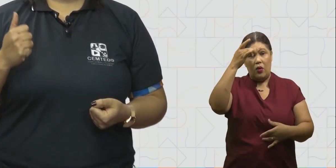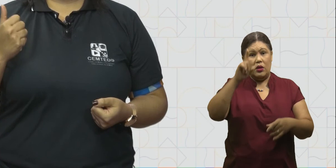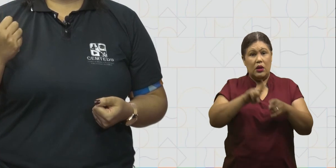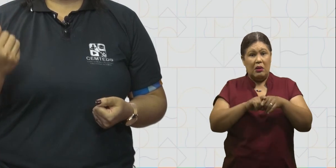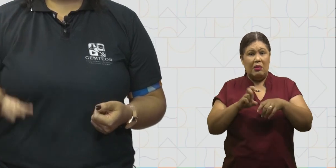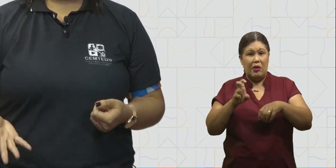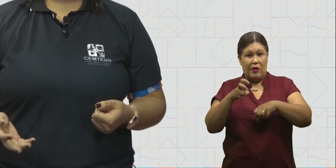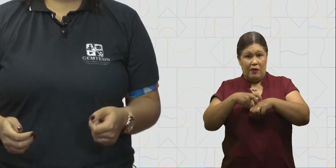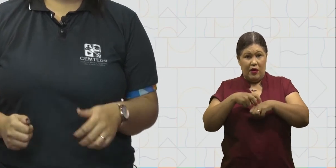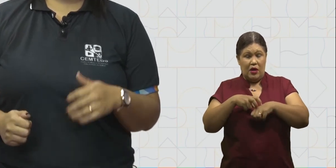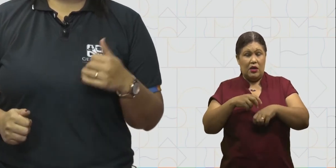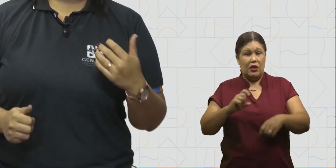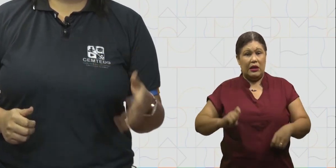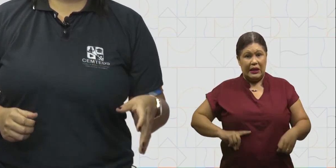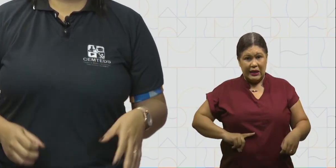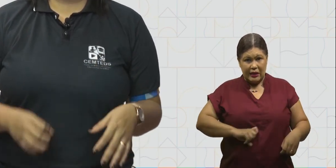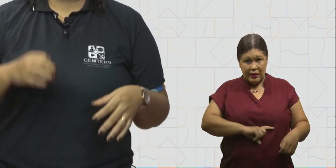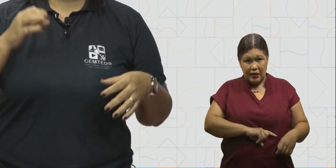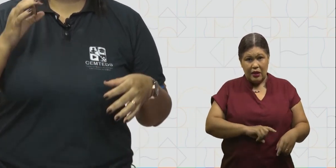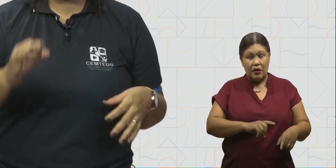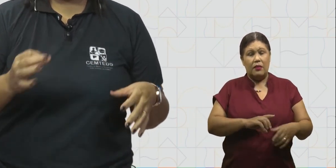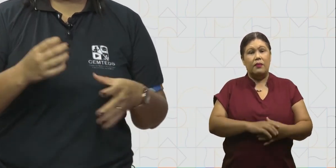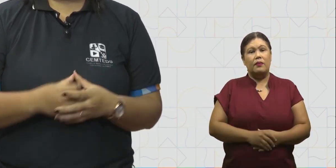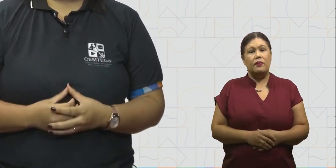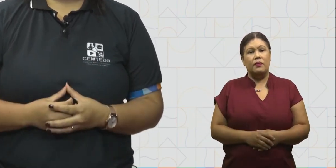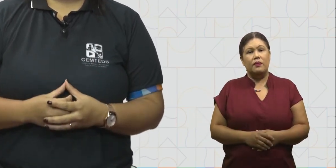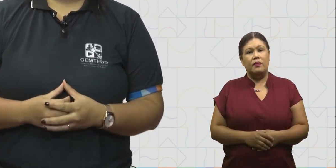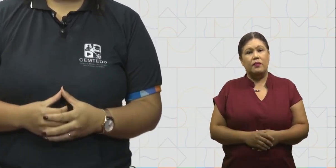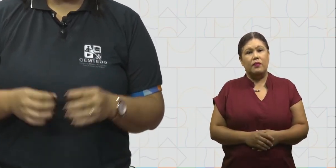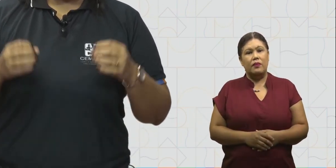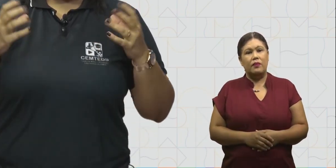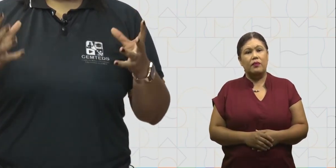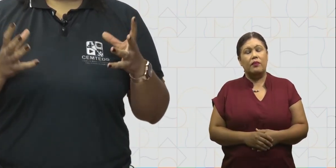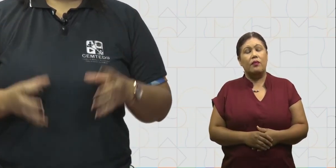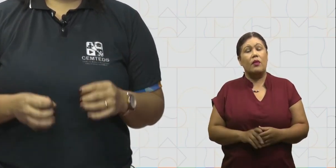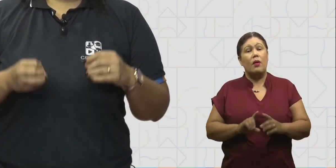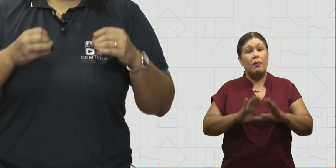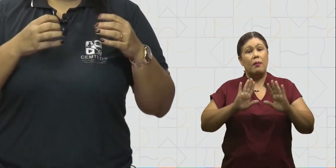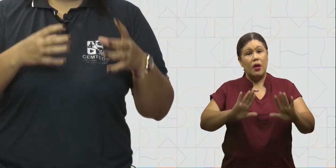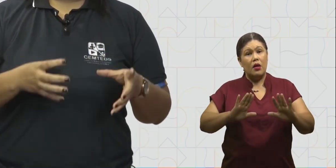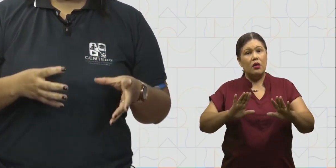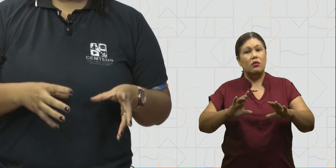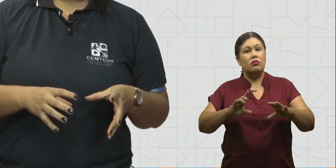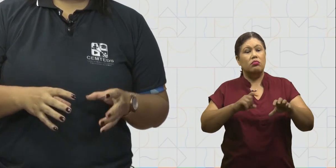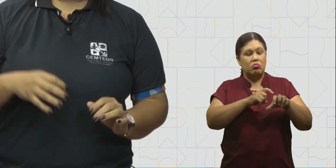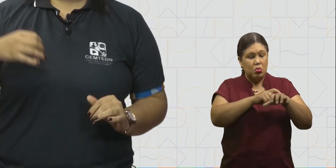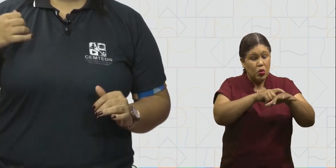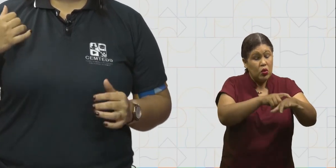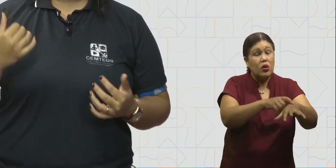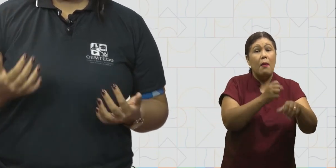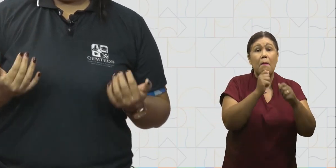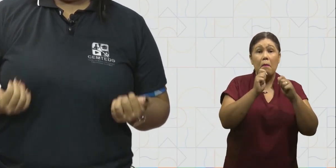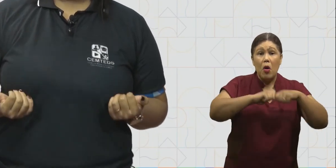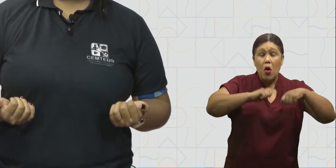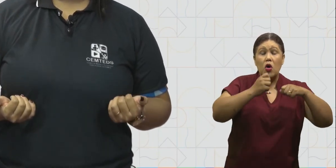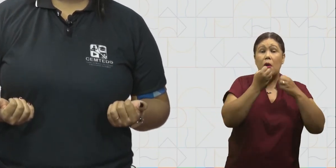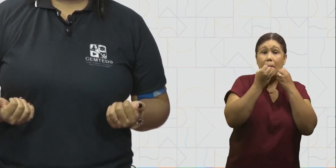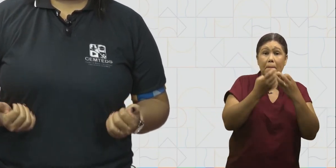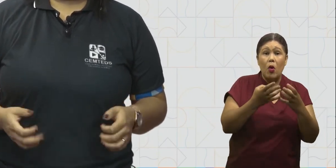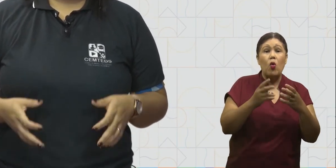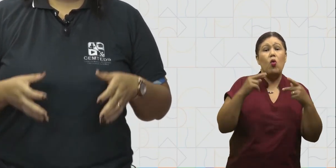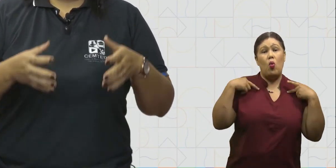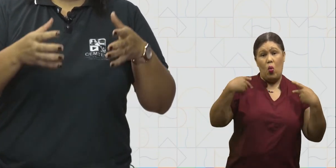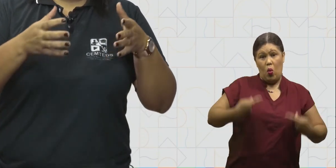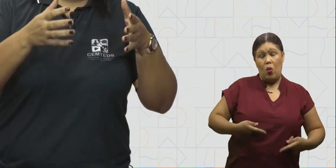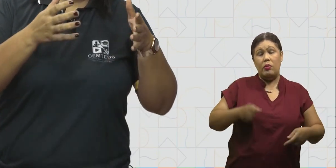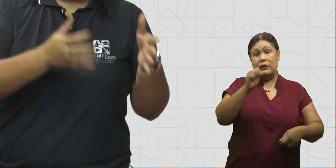malária, leishmaniose, giardíase e amebíase. Entretanto, os protozoários também podem ser benéficos ao